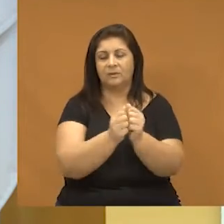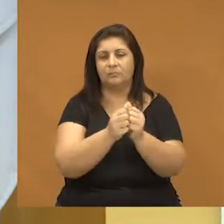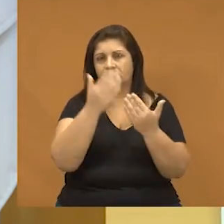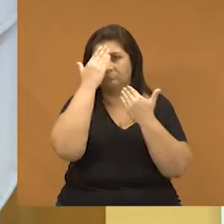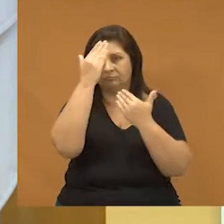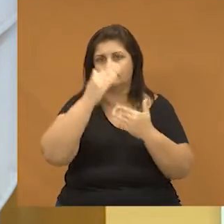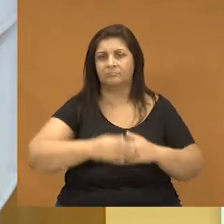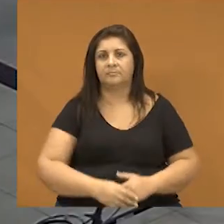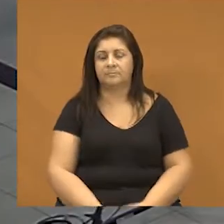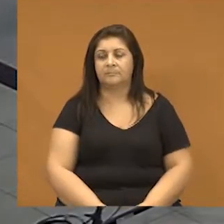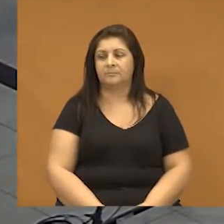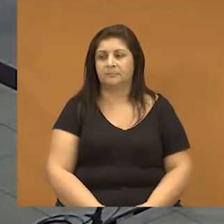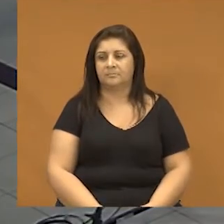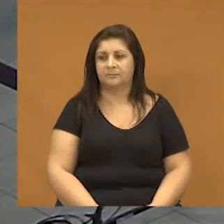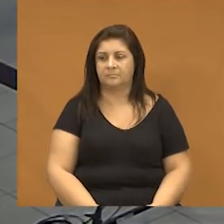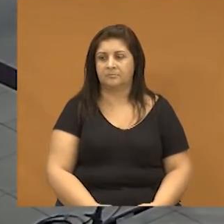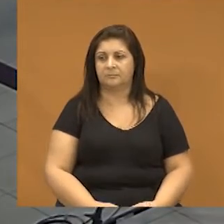Obrigado.